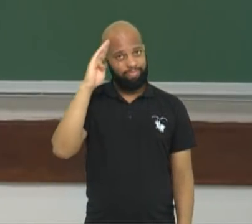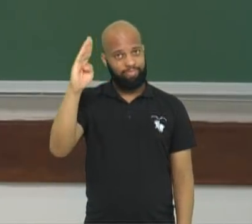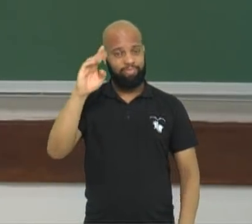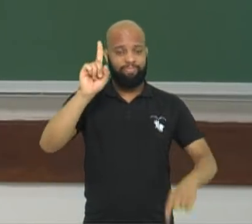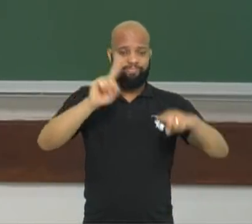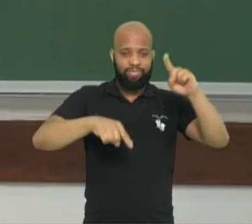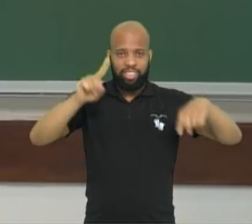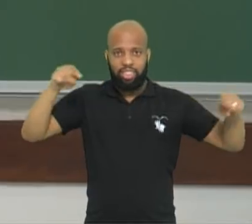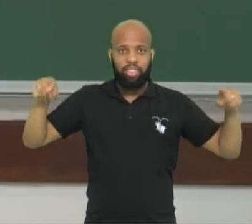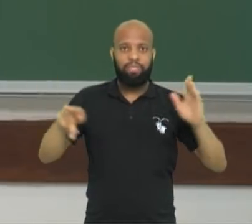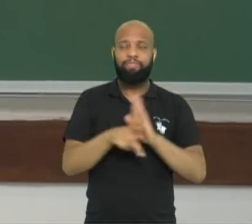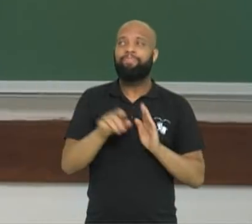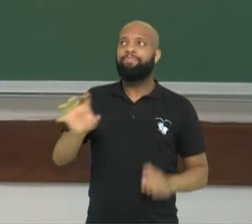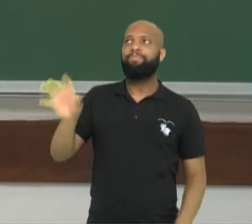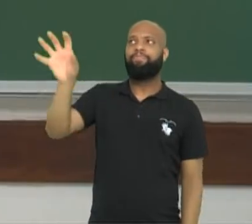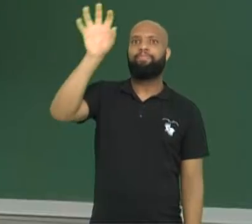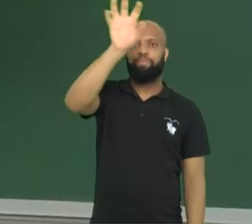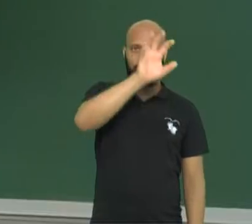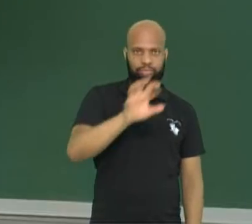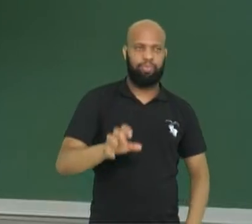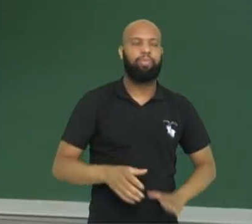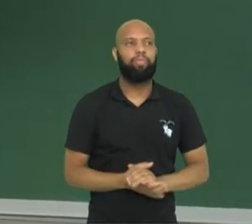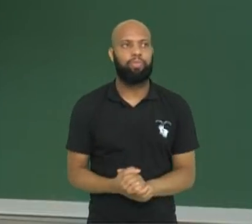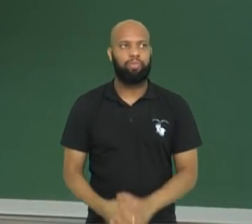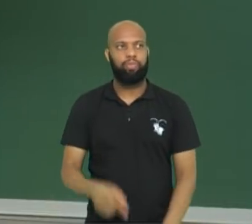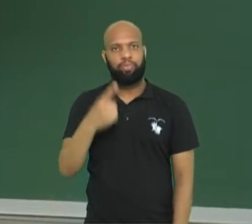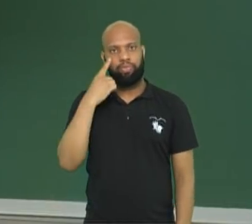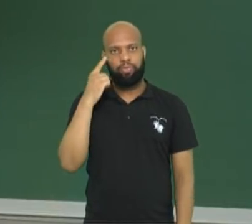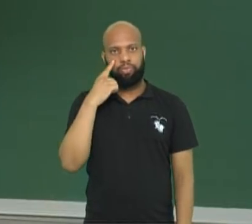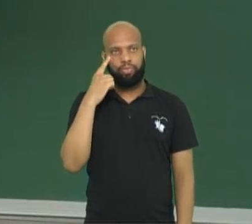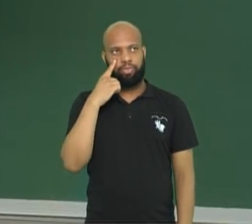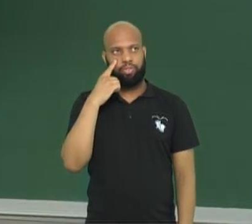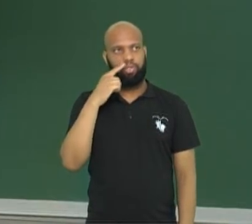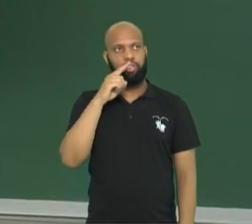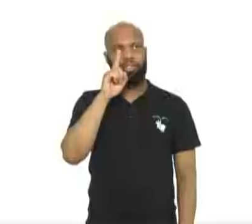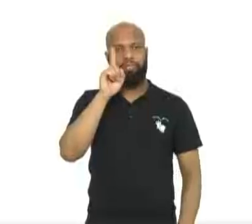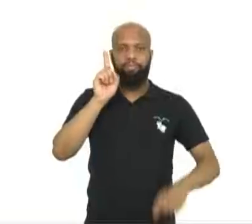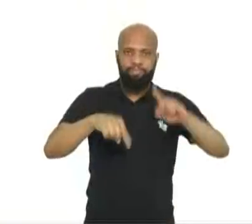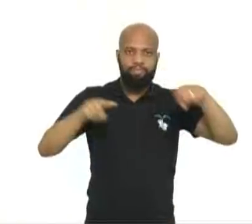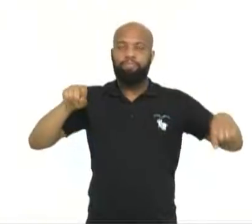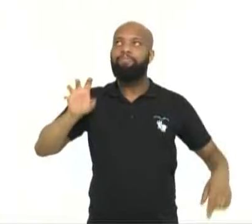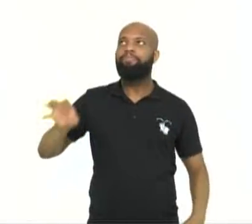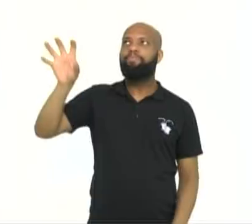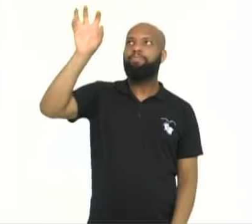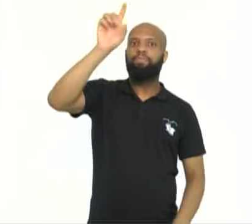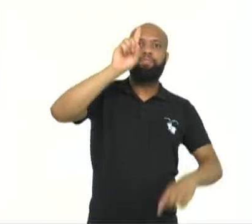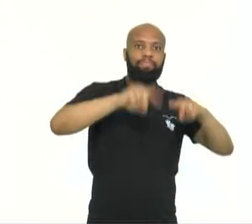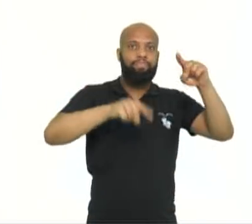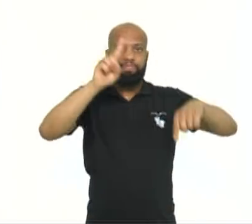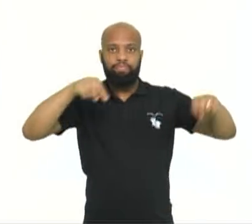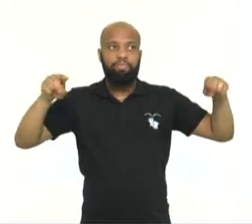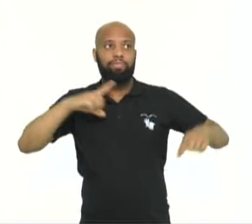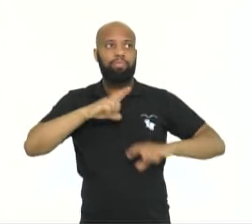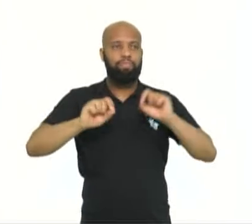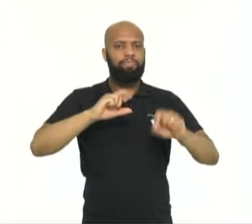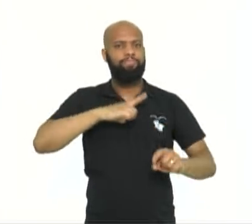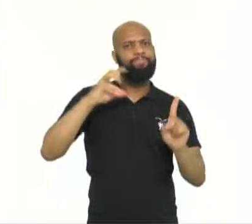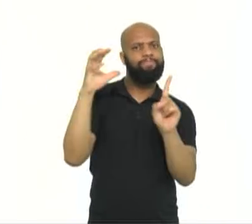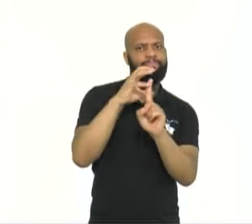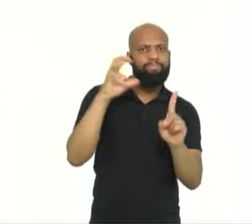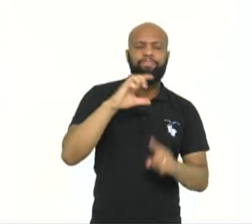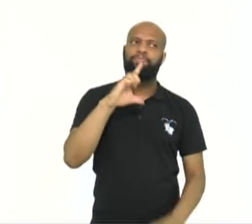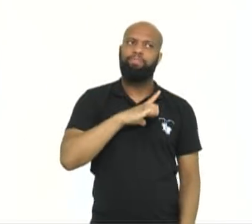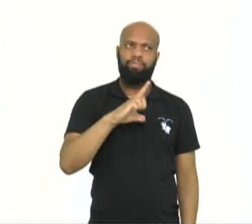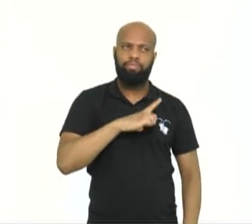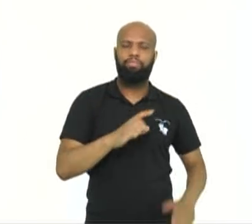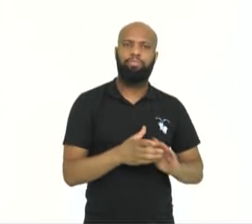da variação regional aqui, tá? Olha lá, variação regional é a variedade linguística que sofre forte